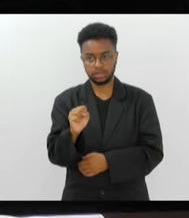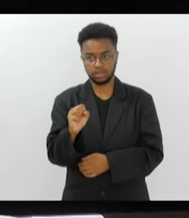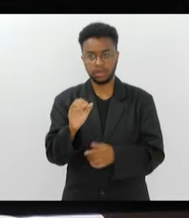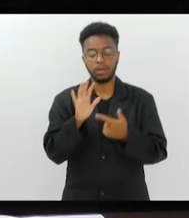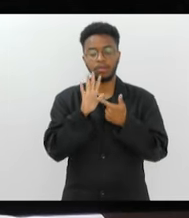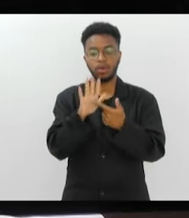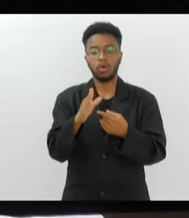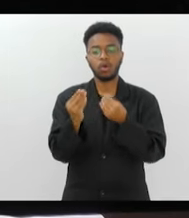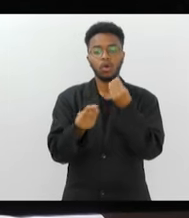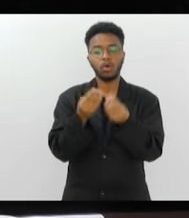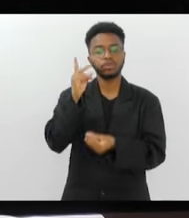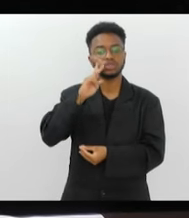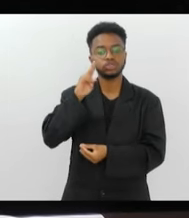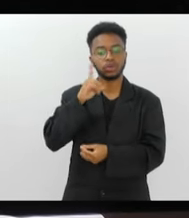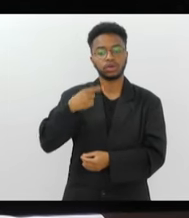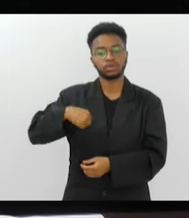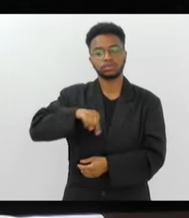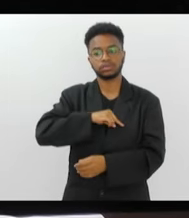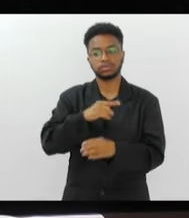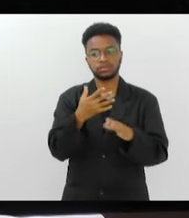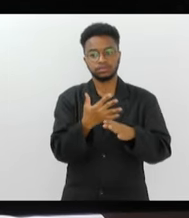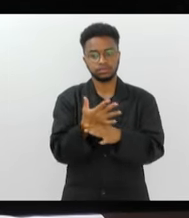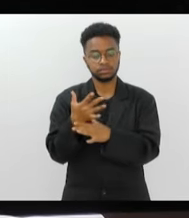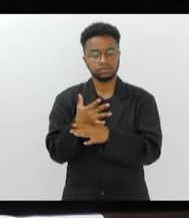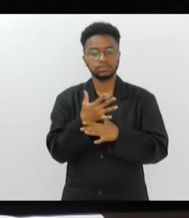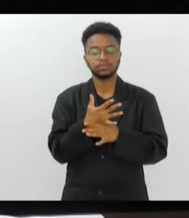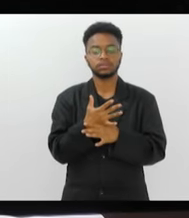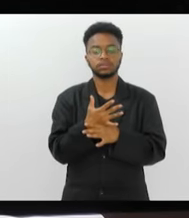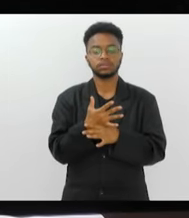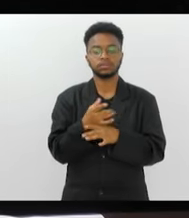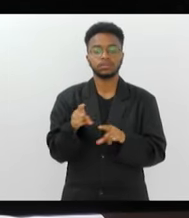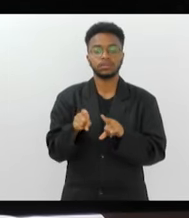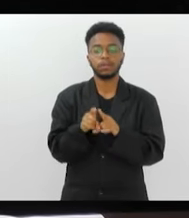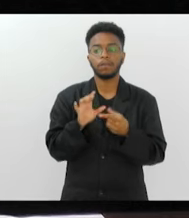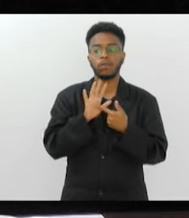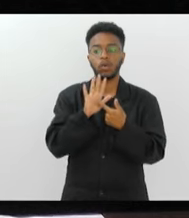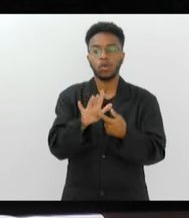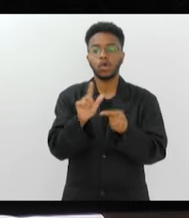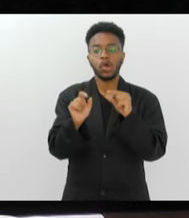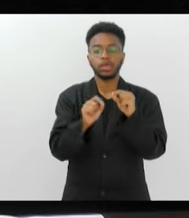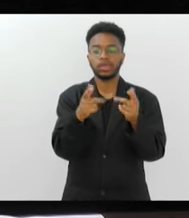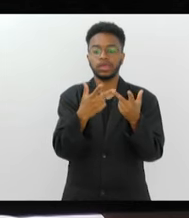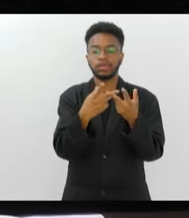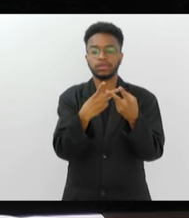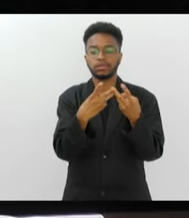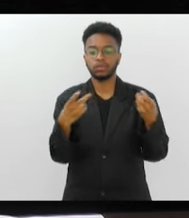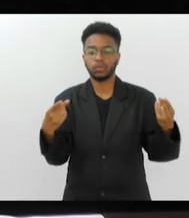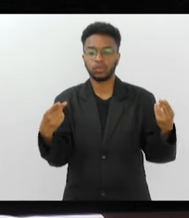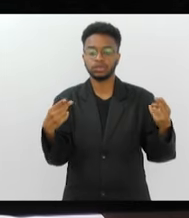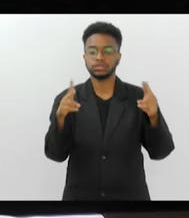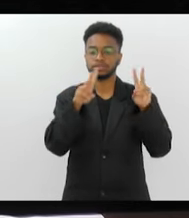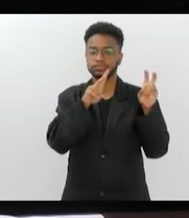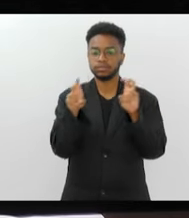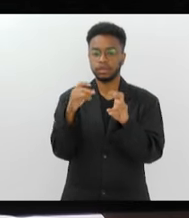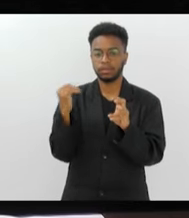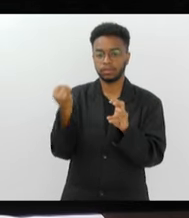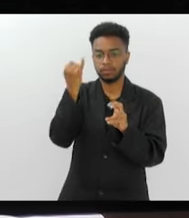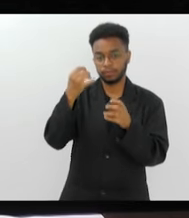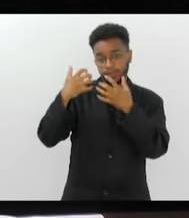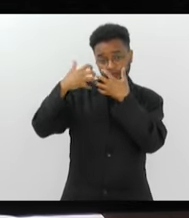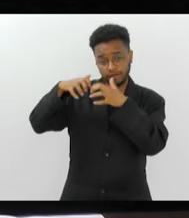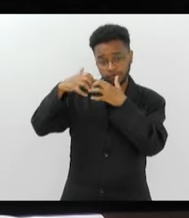apresentação da história da nossa cidade, fazendo aquilo que é muito importante, a reflexão